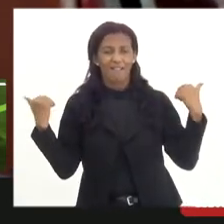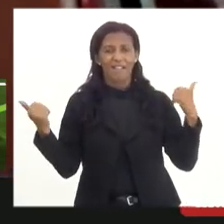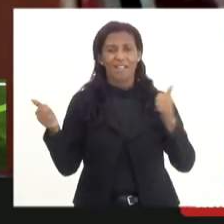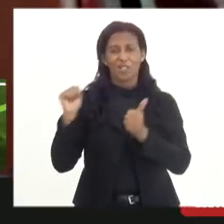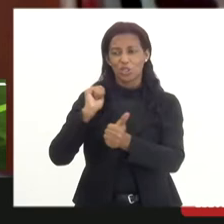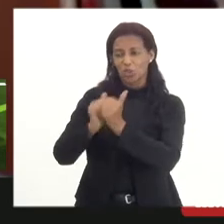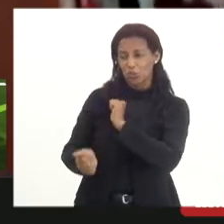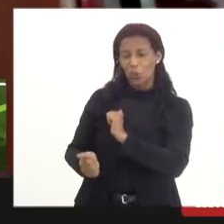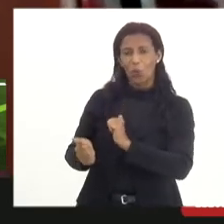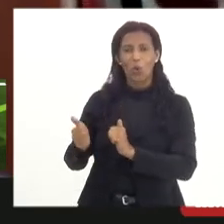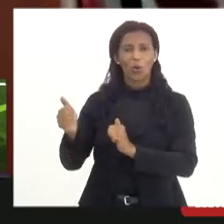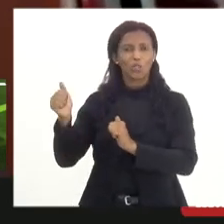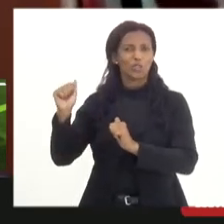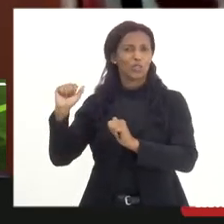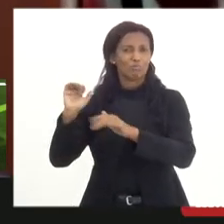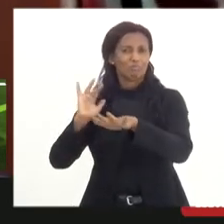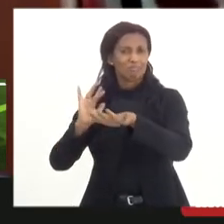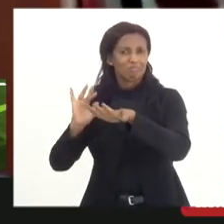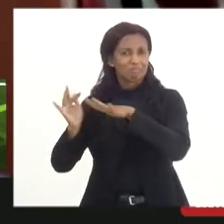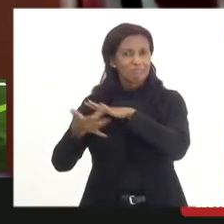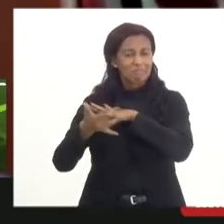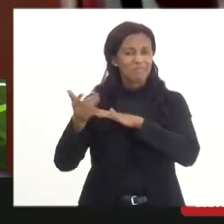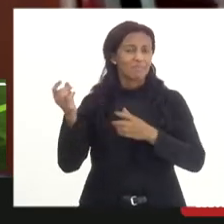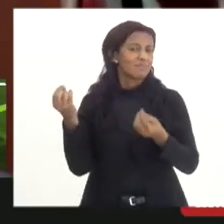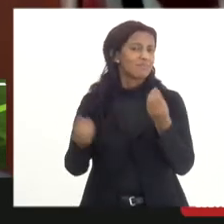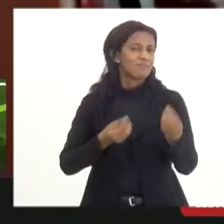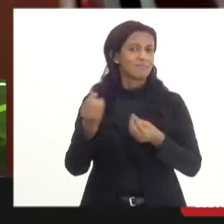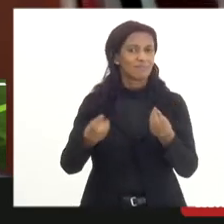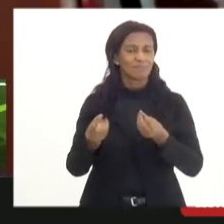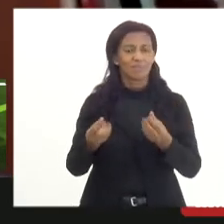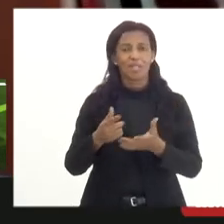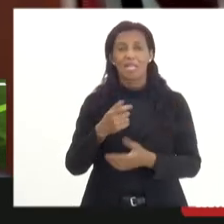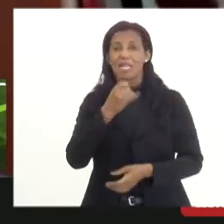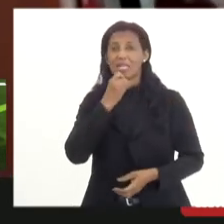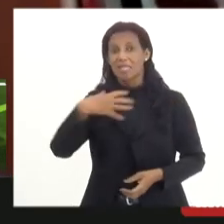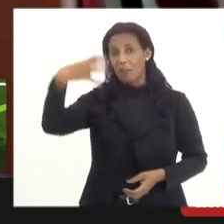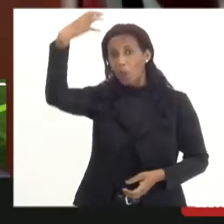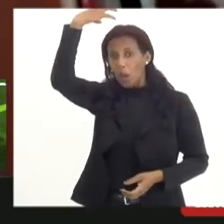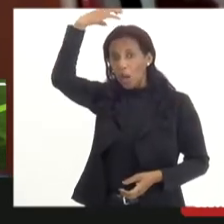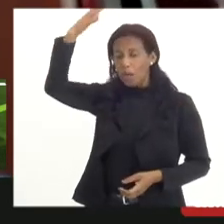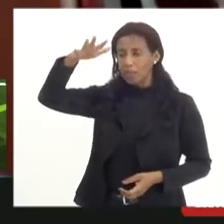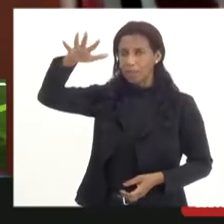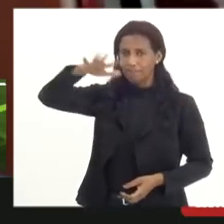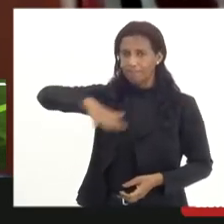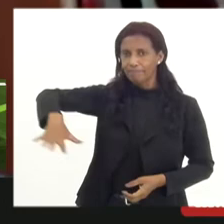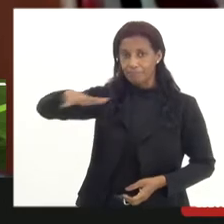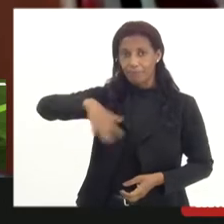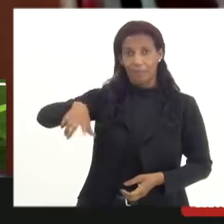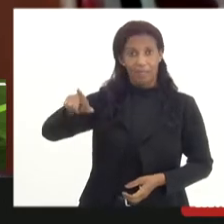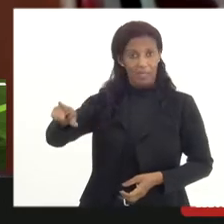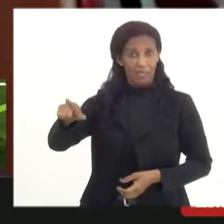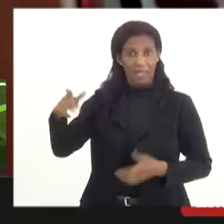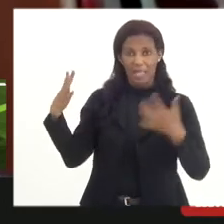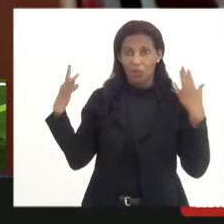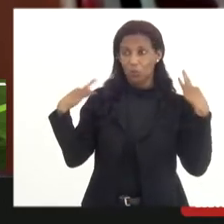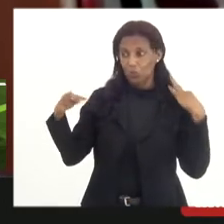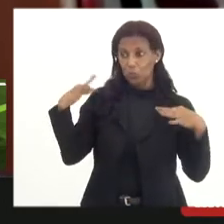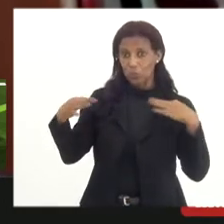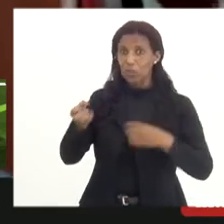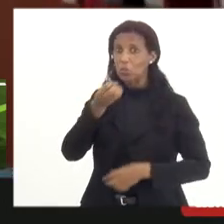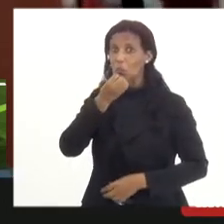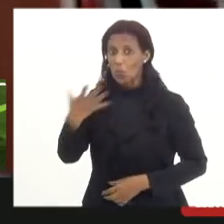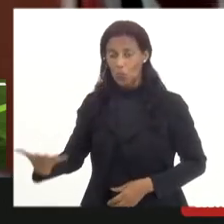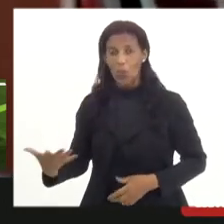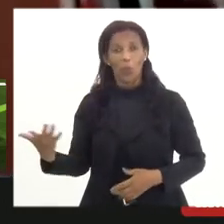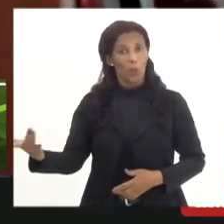sensos comuns com relação ao Estado do Rio de Janeiro. Por exemplo, a Grugente claramente tem uma potencialidade turística grande, o Estado também,